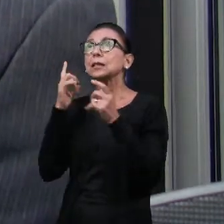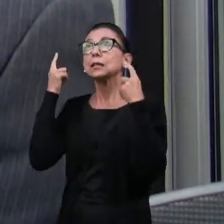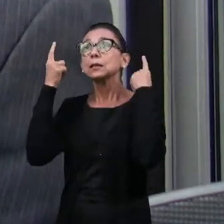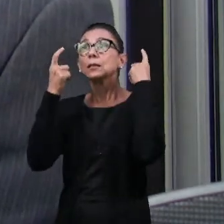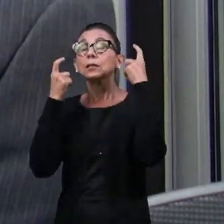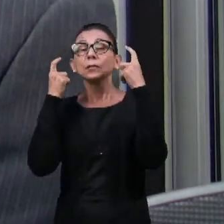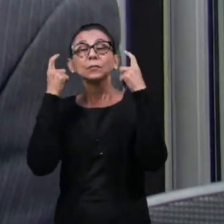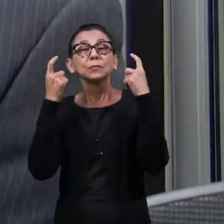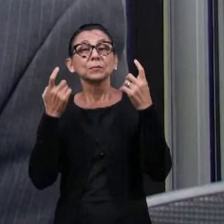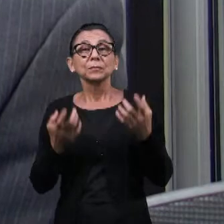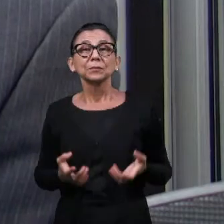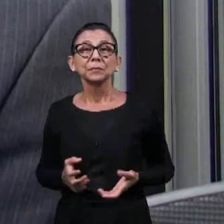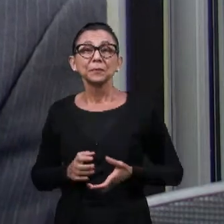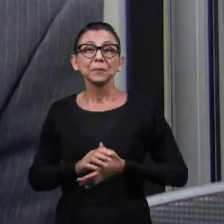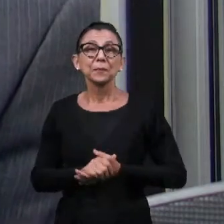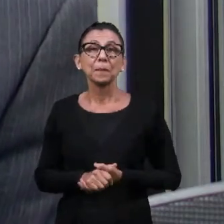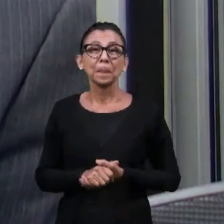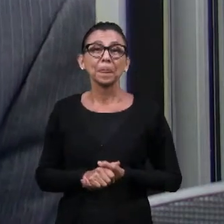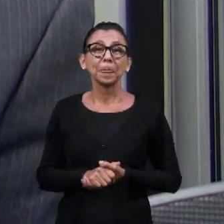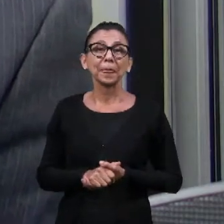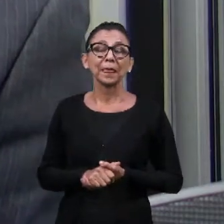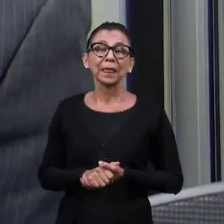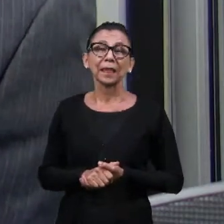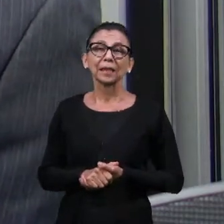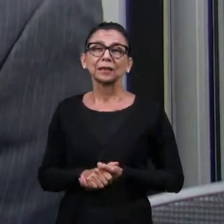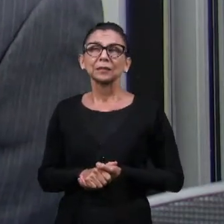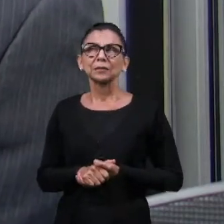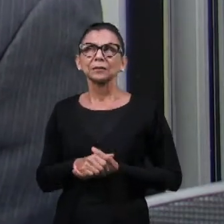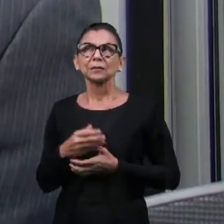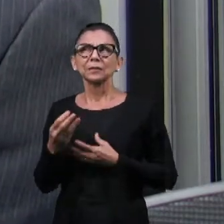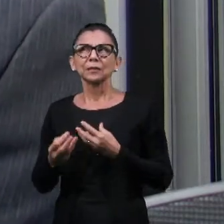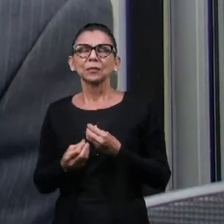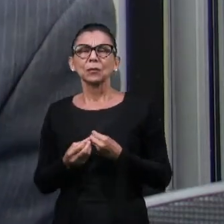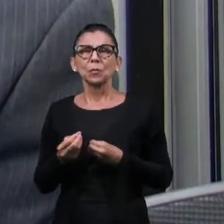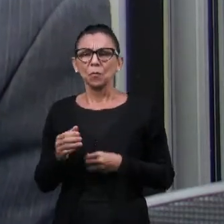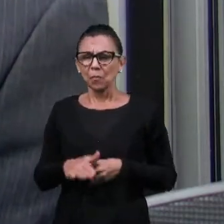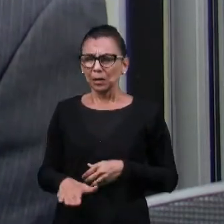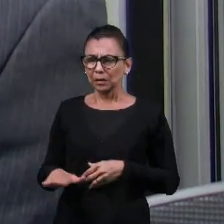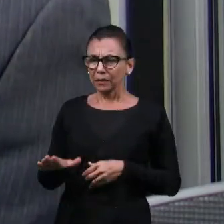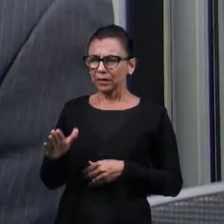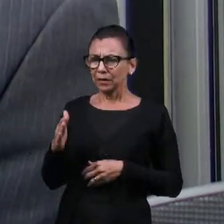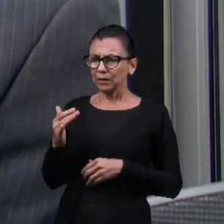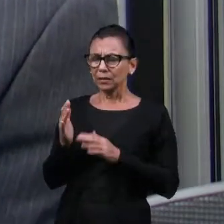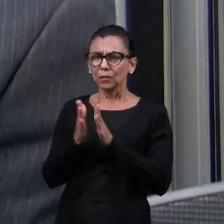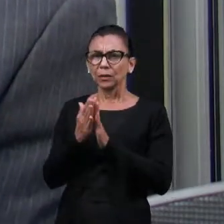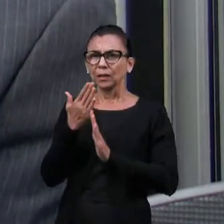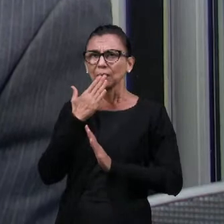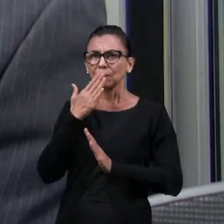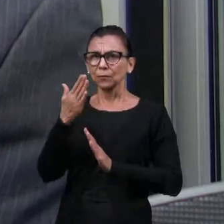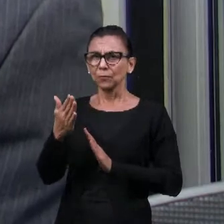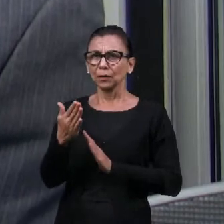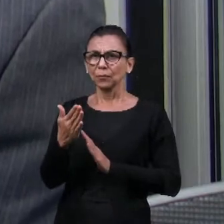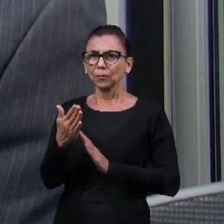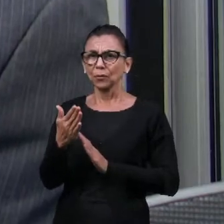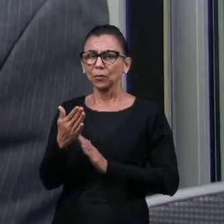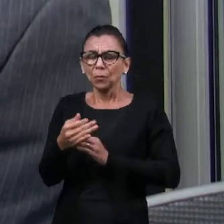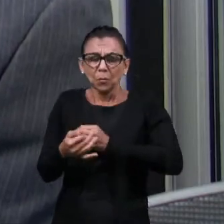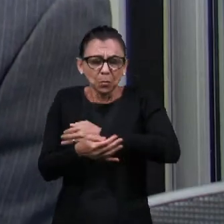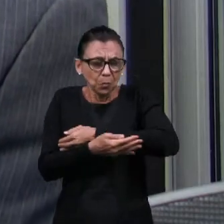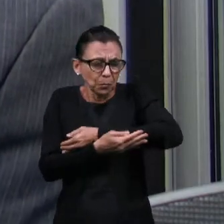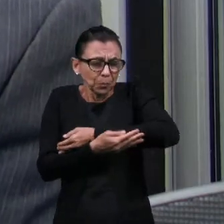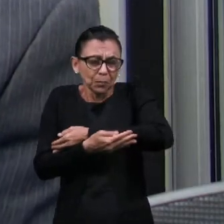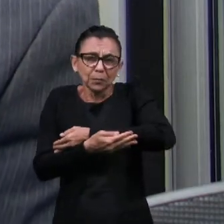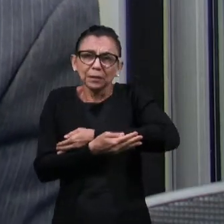pediu a criança para orar pela recém-nascida, né? Só o Espírito Santo para mover o corpo, a igreja